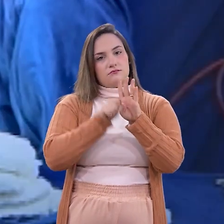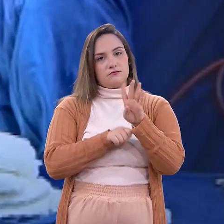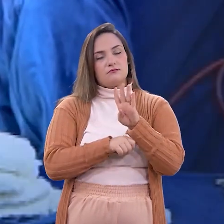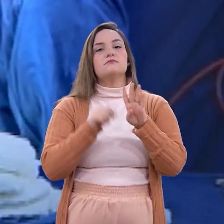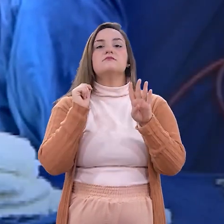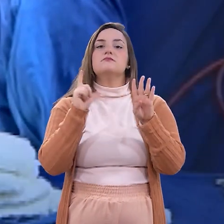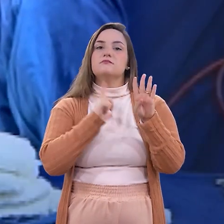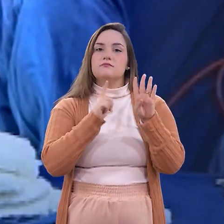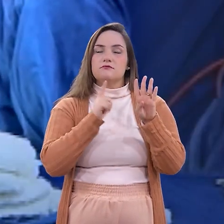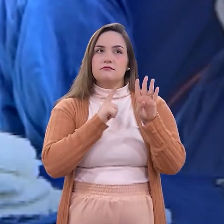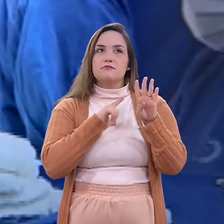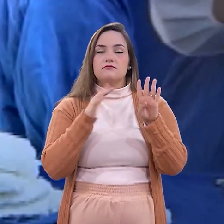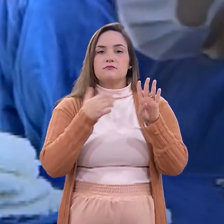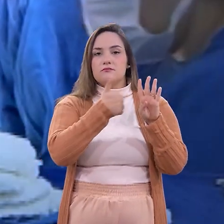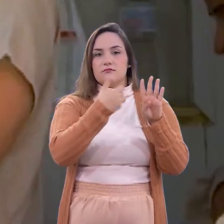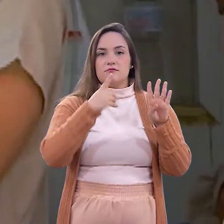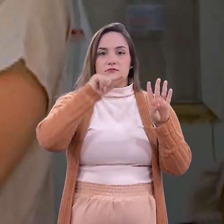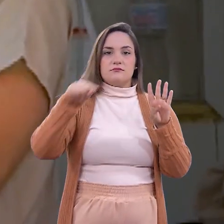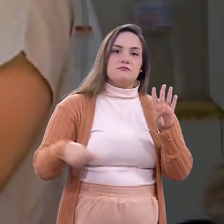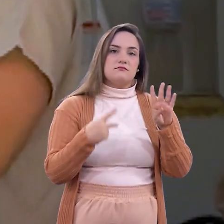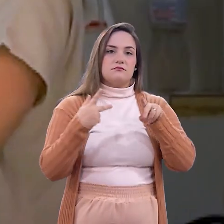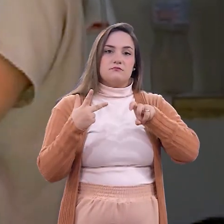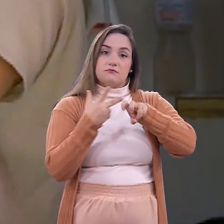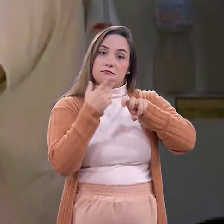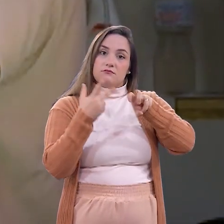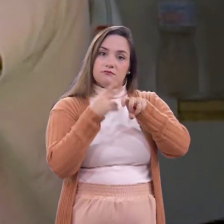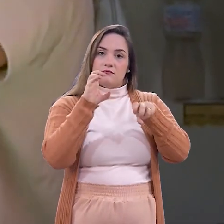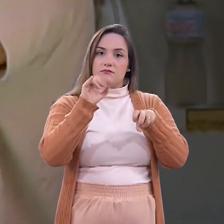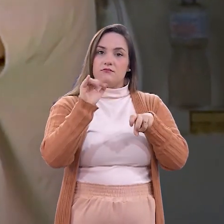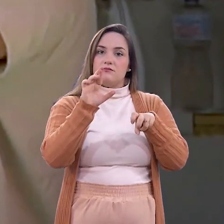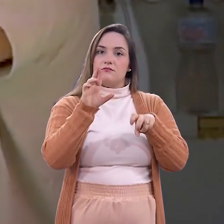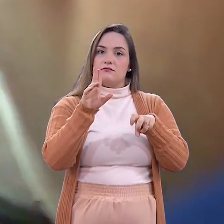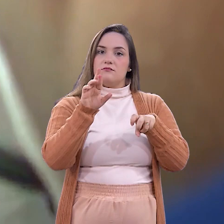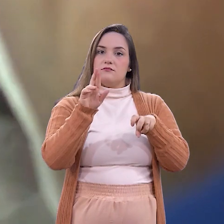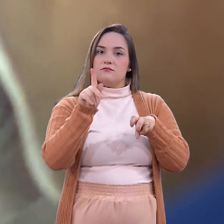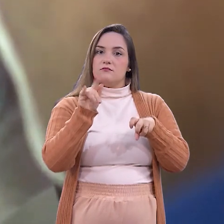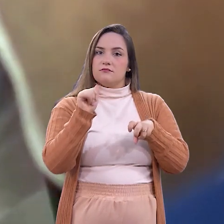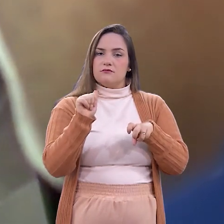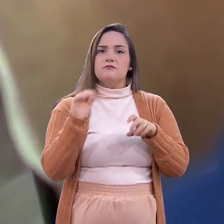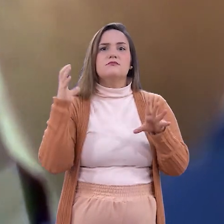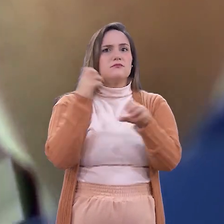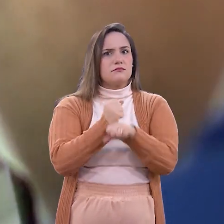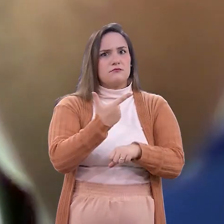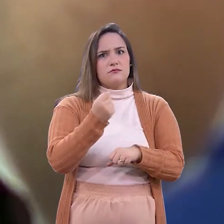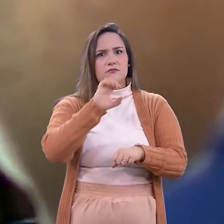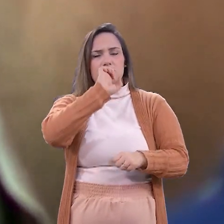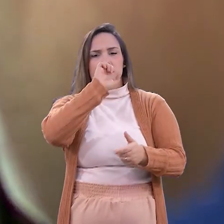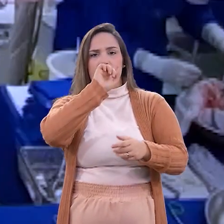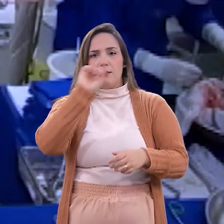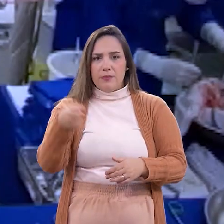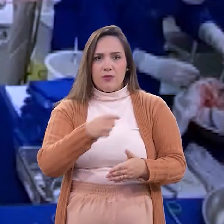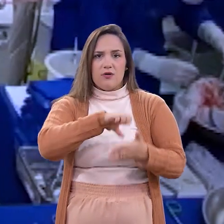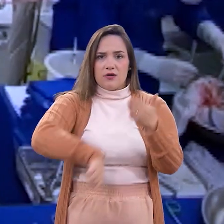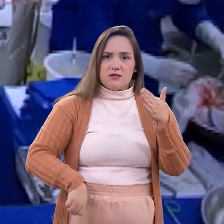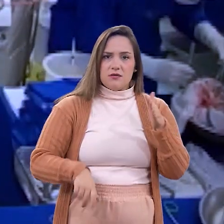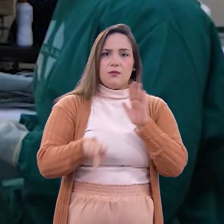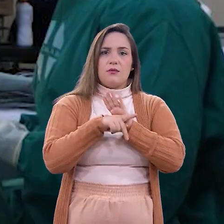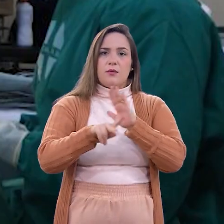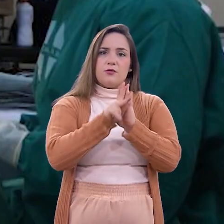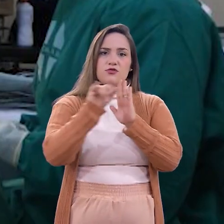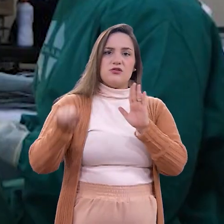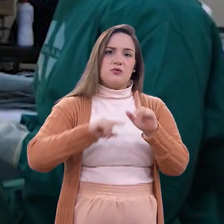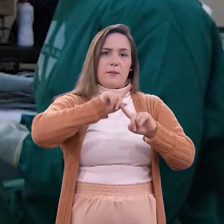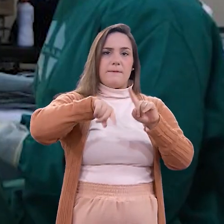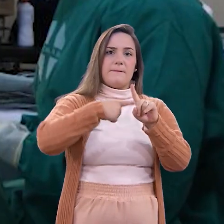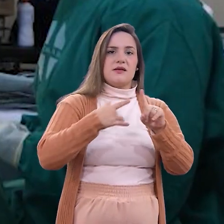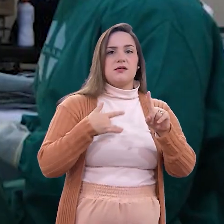ano foram realizadas quase 14.000 cirurgias e mais de 20.000 exames através do programa mais saúde menos